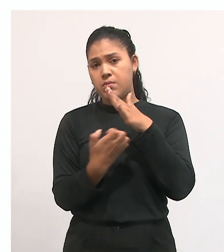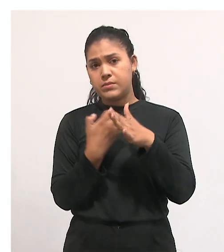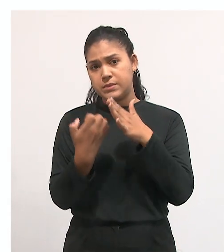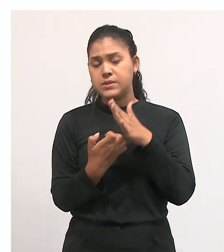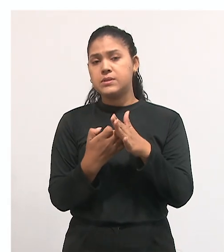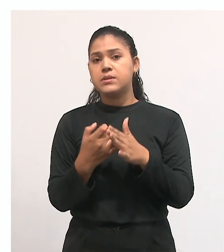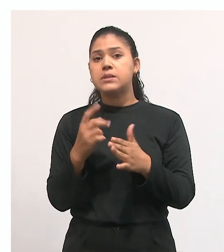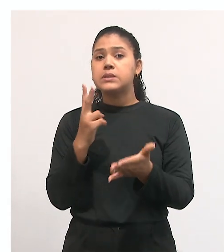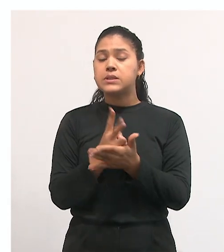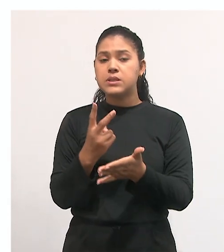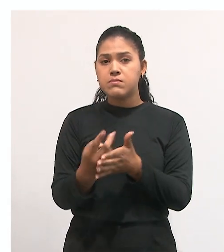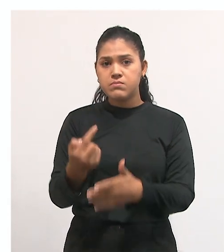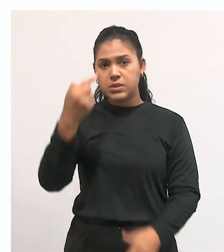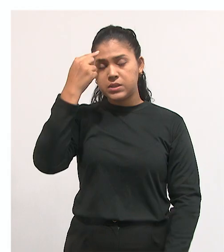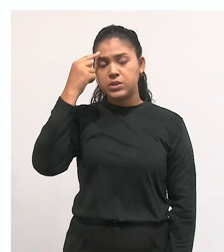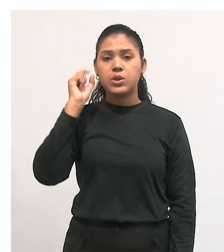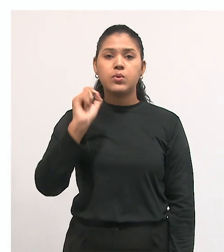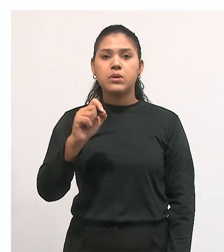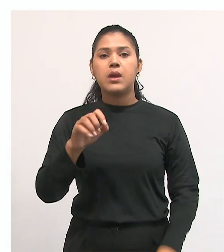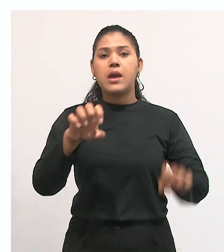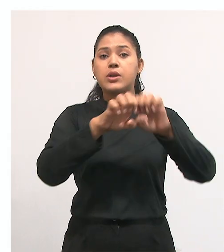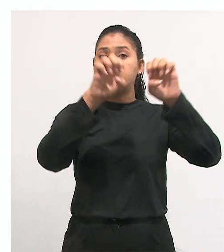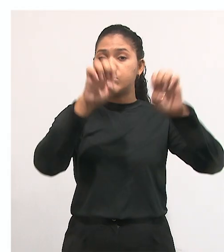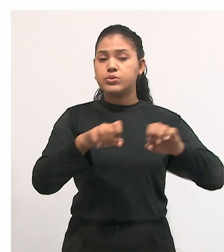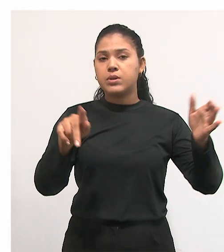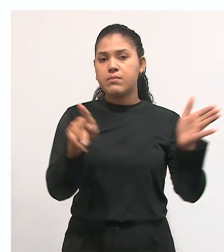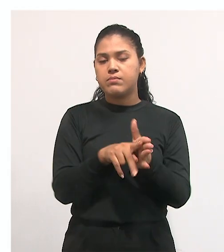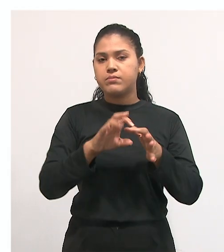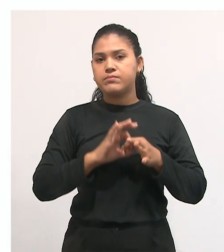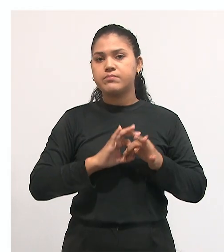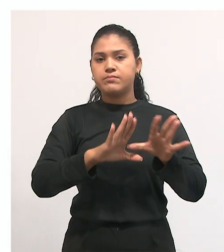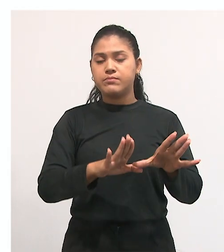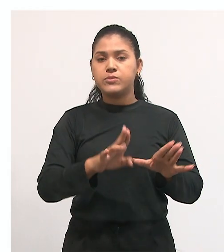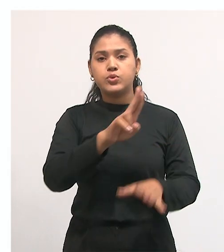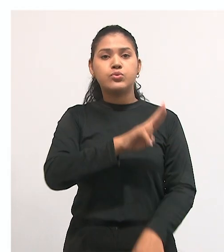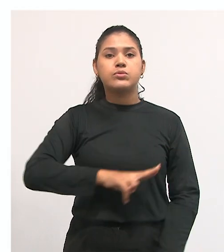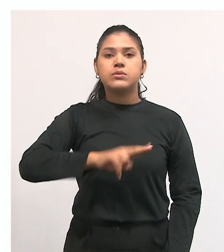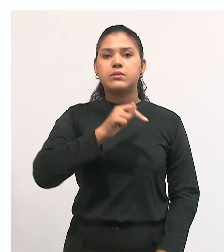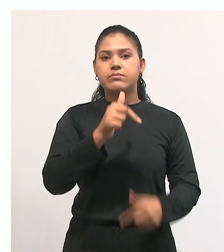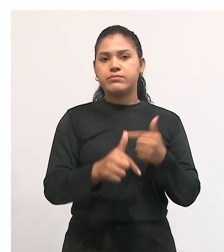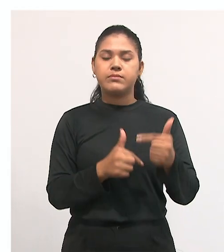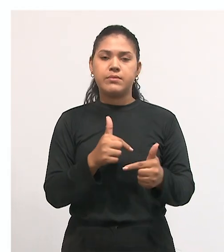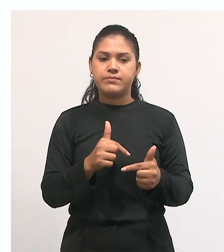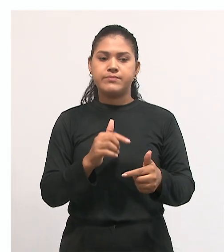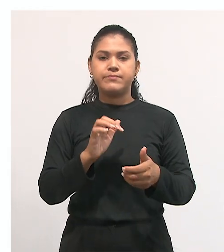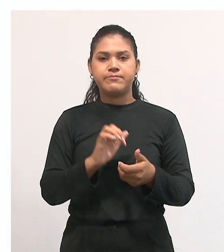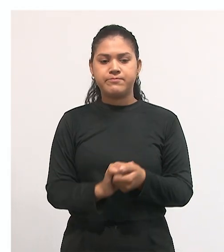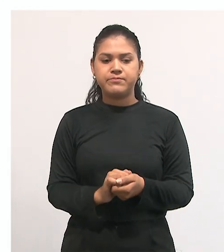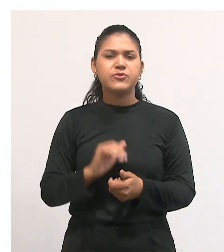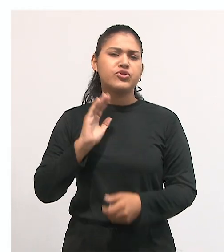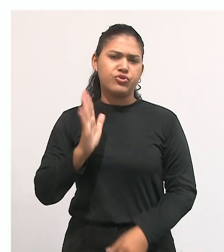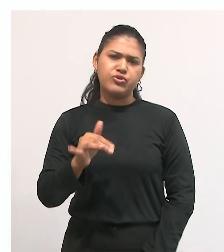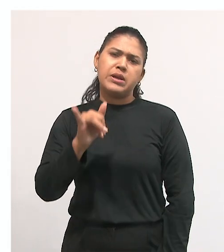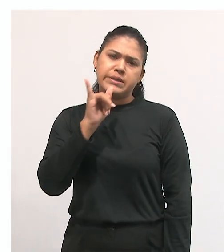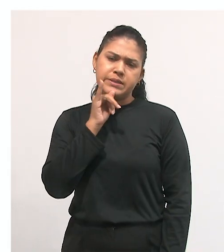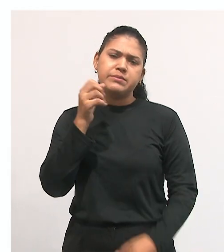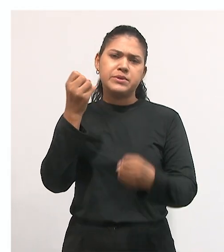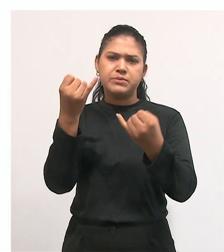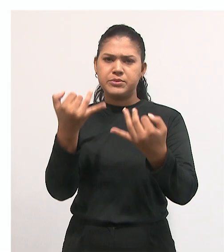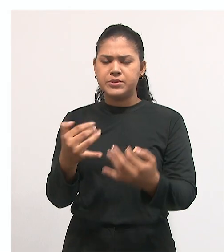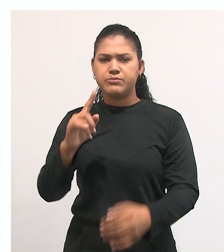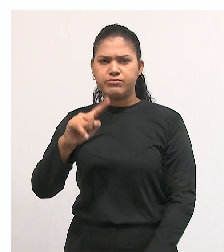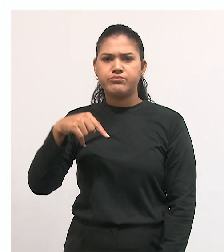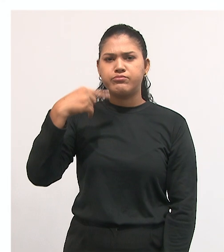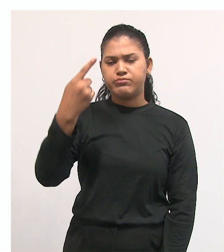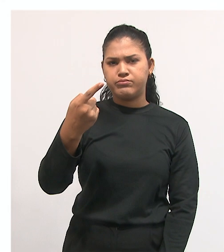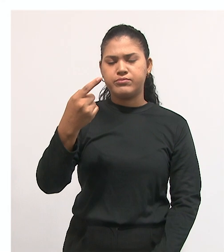considerando a infraestrutura disponível para as operações. Eu já dei um exemplo aqui, não vou prolongar e vou partir já para o